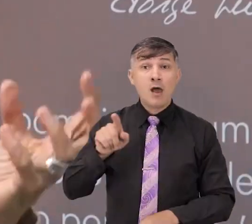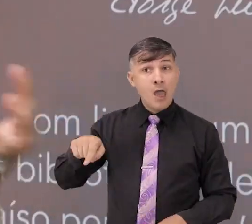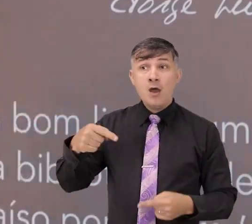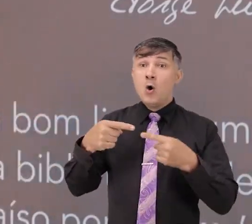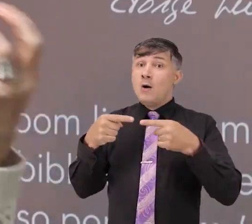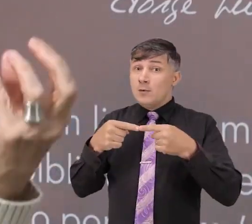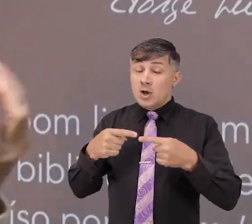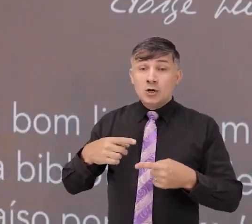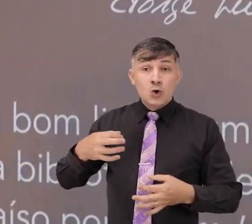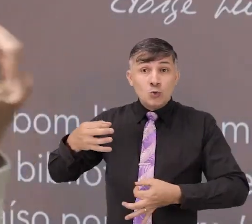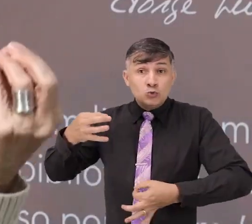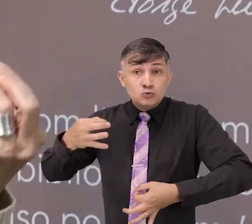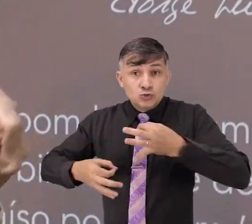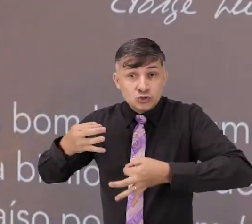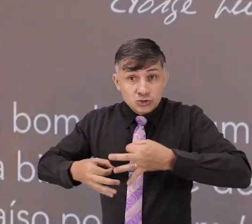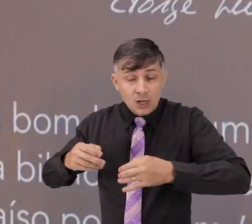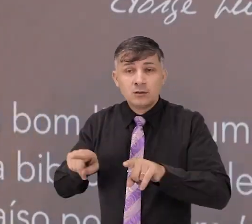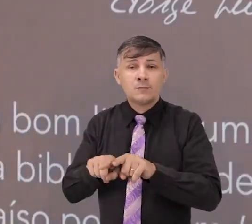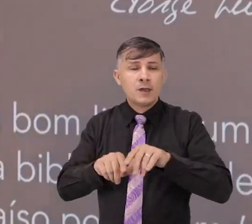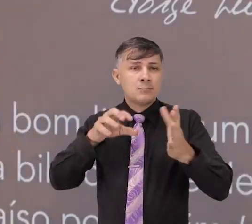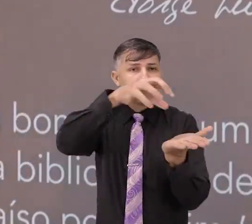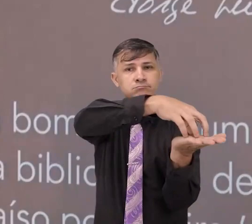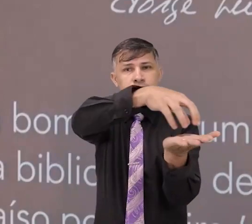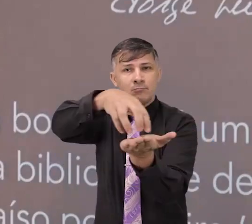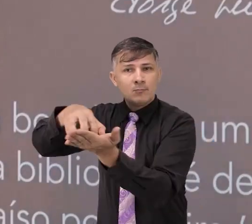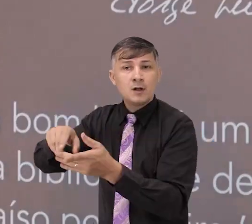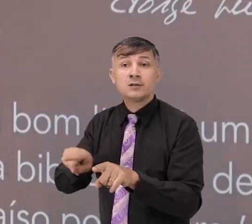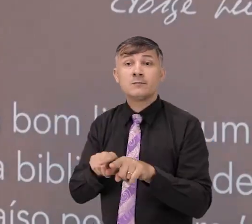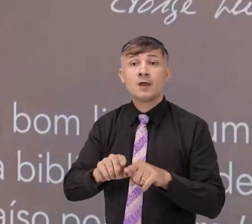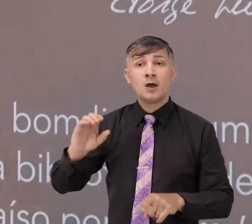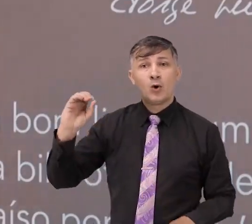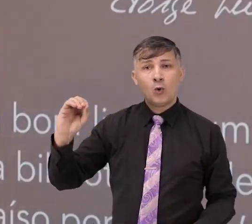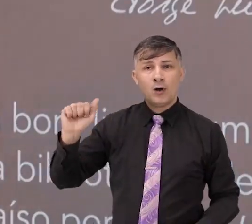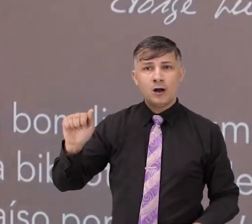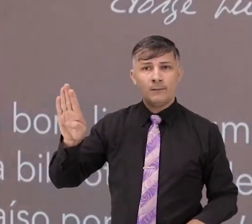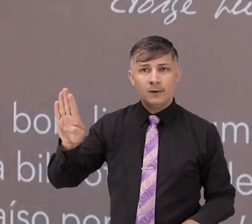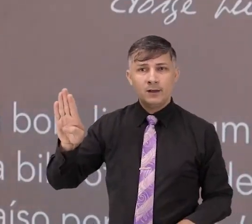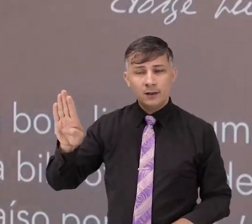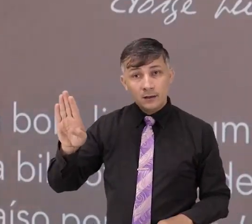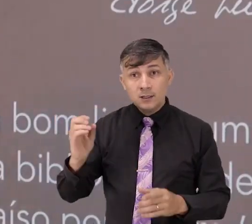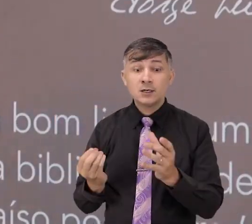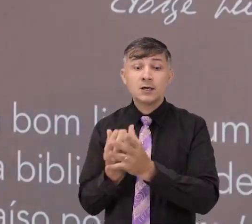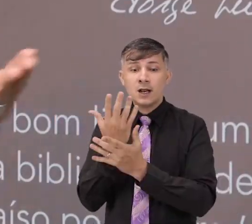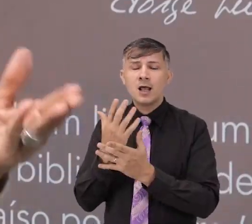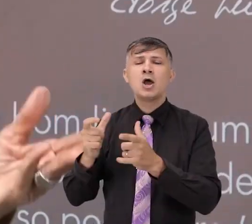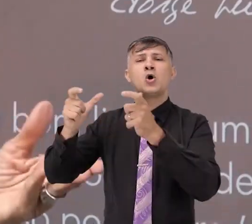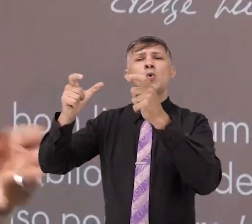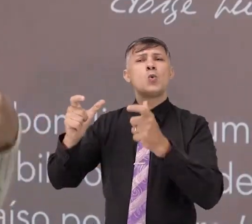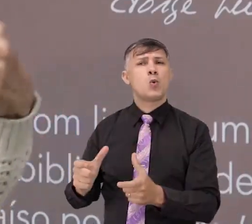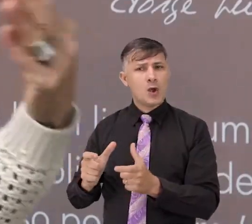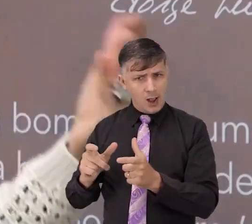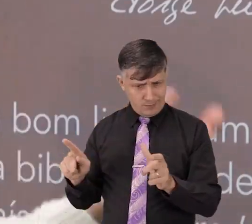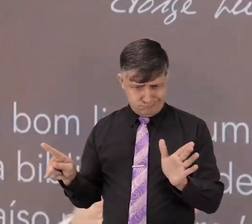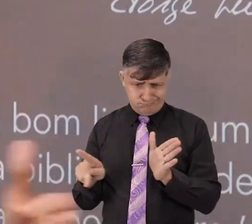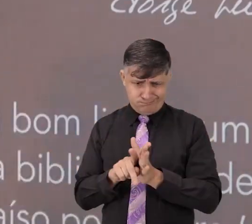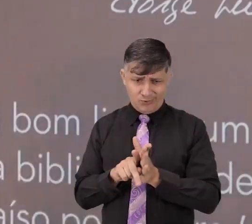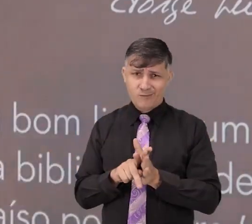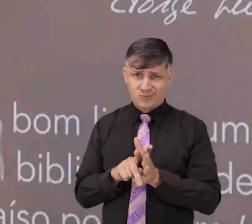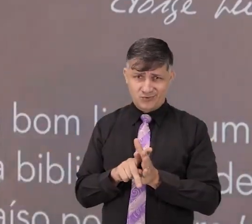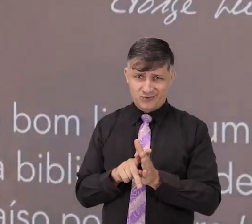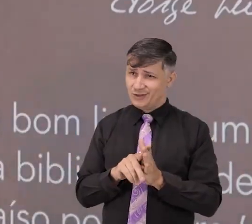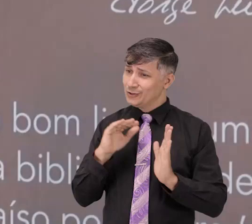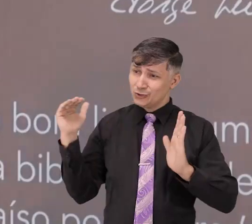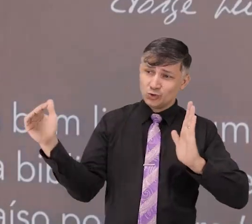OAB estabelecessem esses espaços, na verdade, onde todos pudessem usar